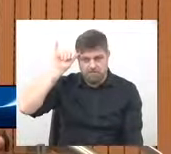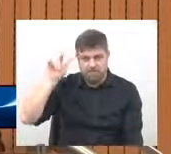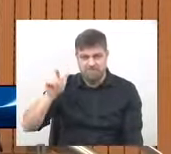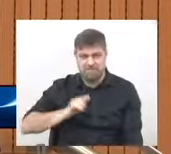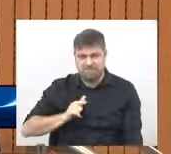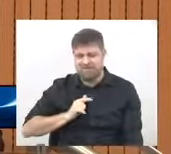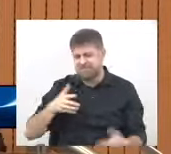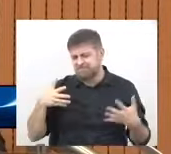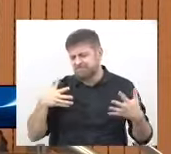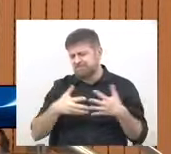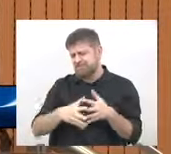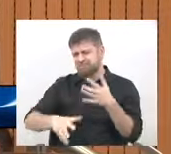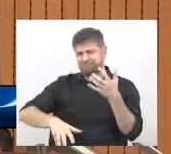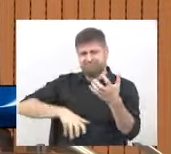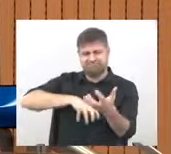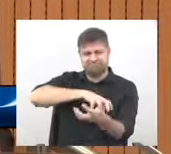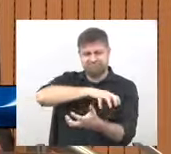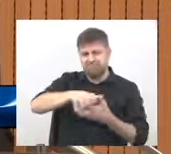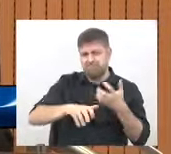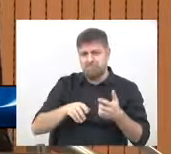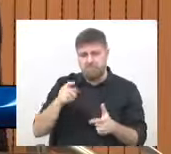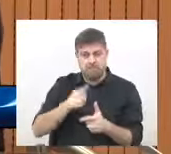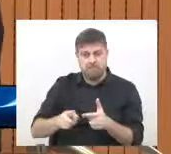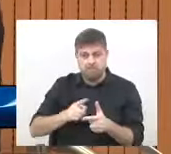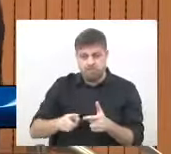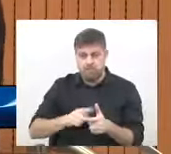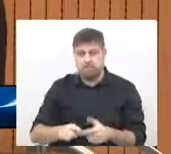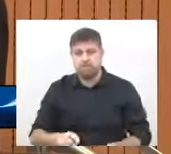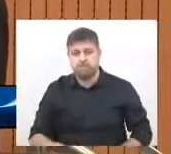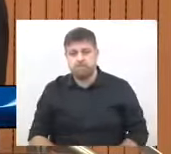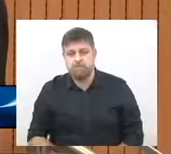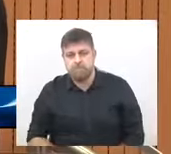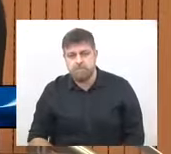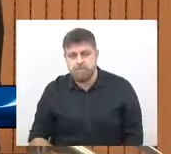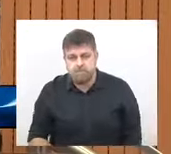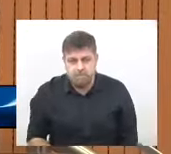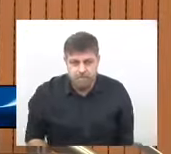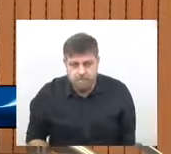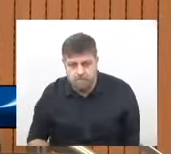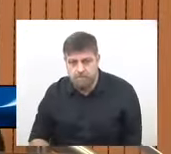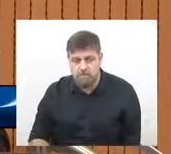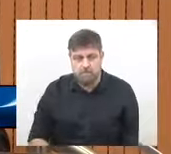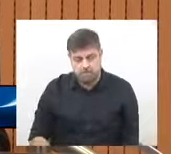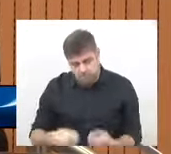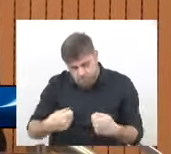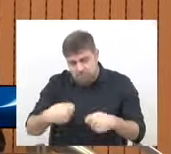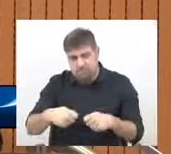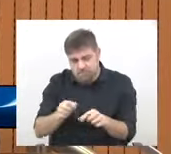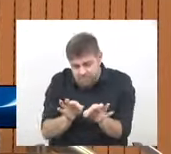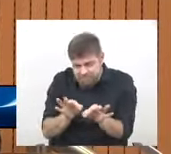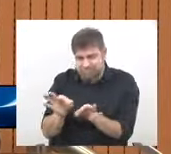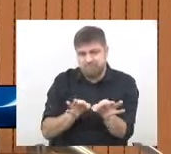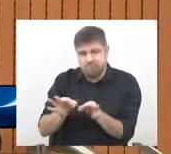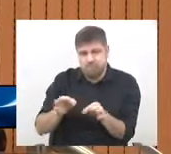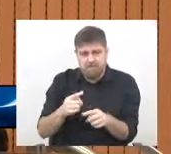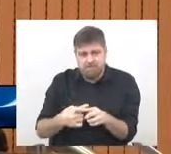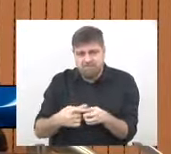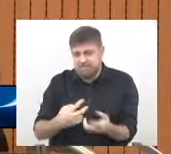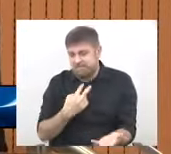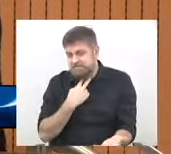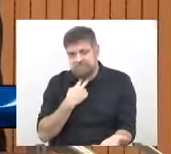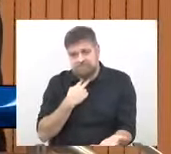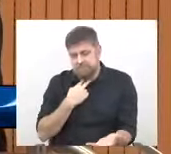um problema gravíssimo. Então, isso aí vai ter que se arrumar, porque do jeito que está, não tem